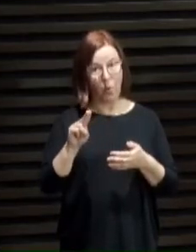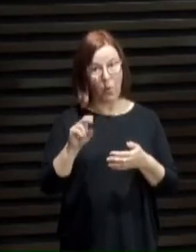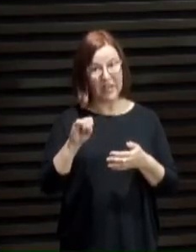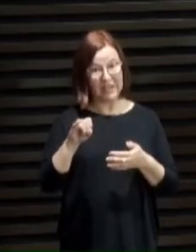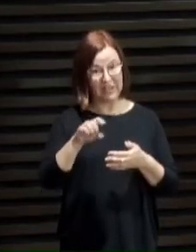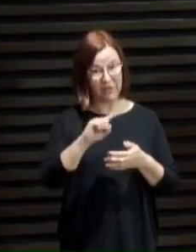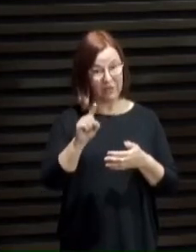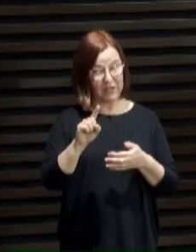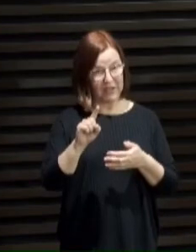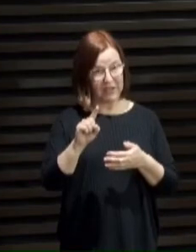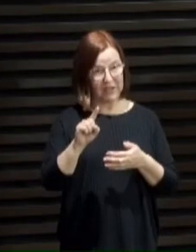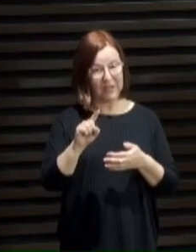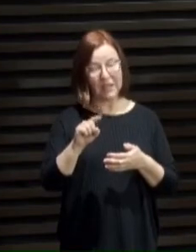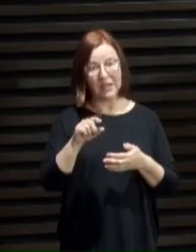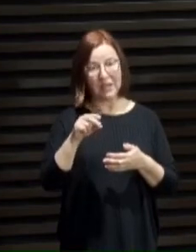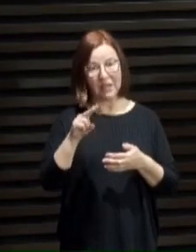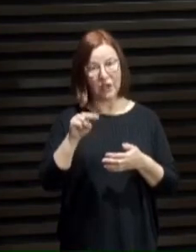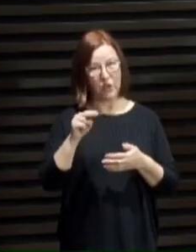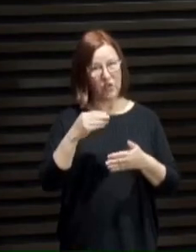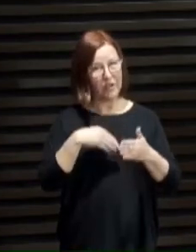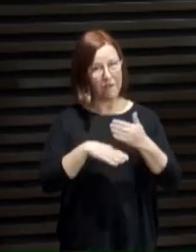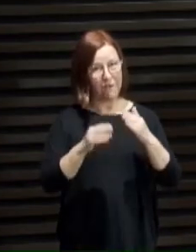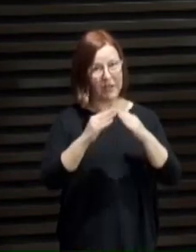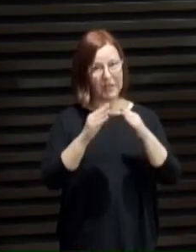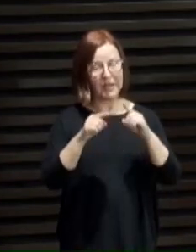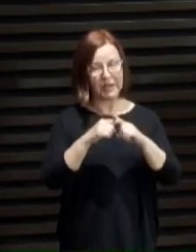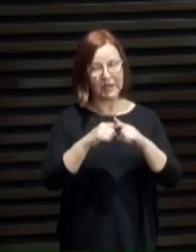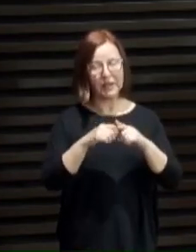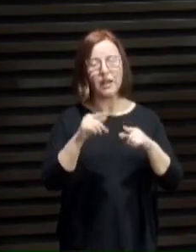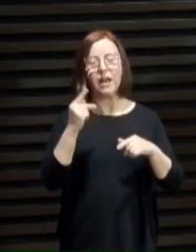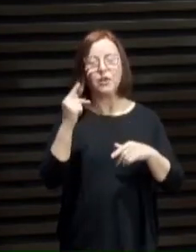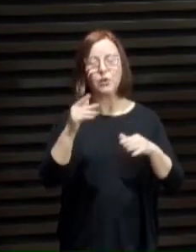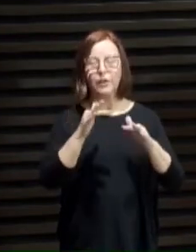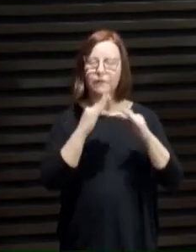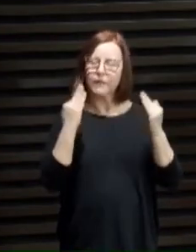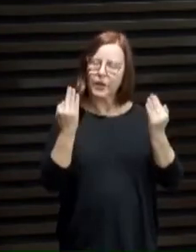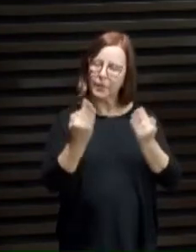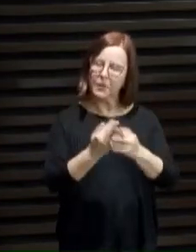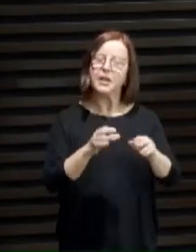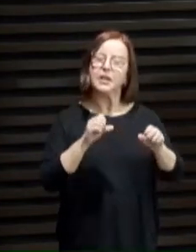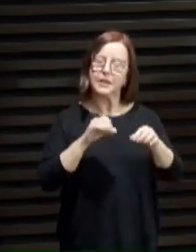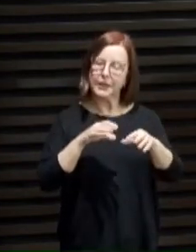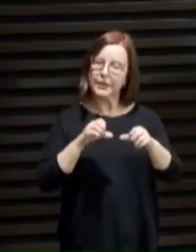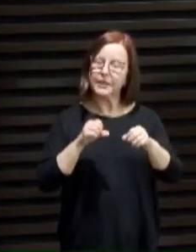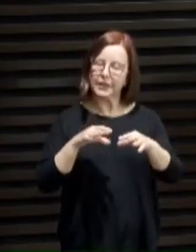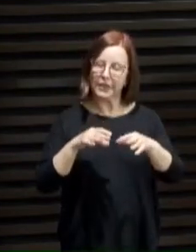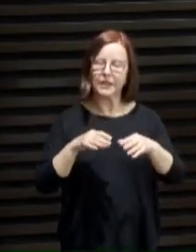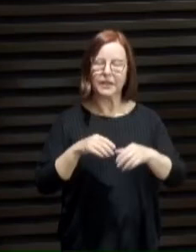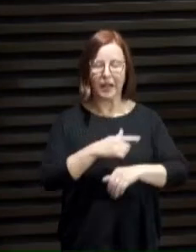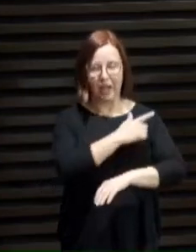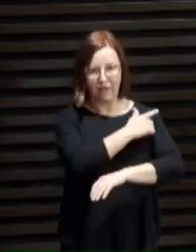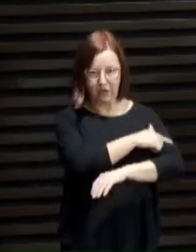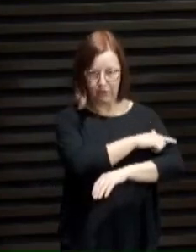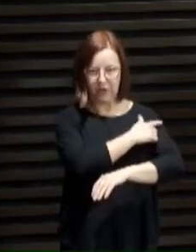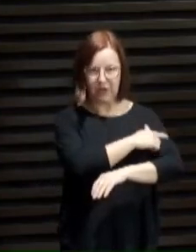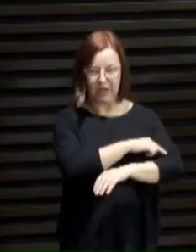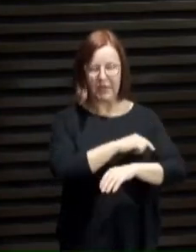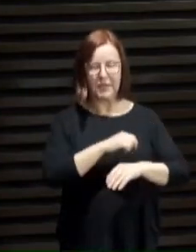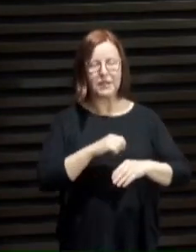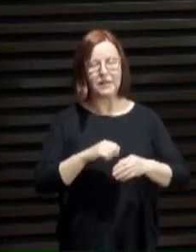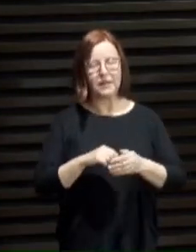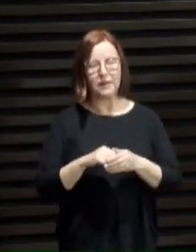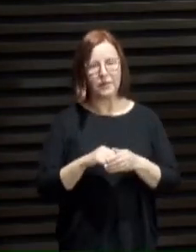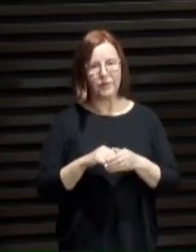família que tinha princípios morais cristãos, embora não fossem praticantes. Tinham ali uma certa educação que foi transmitida para você e